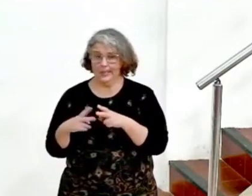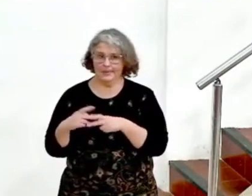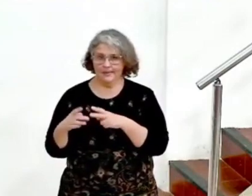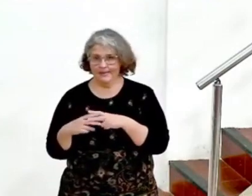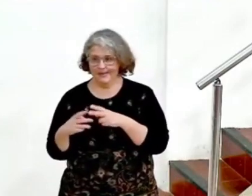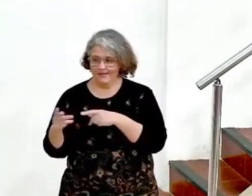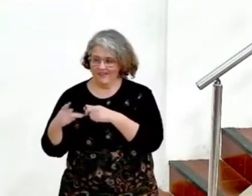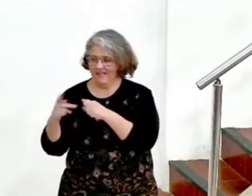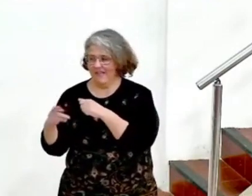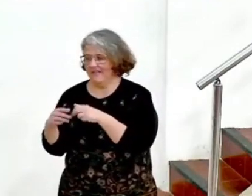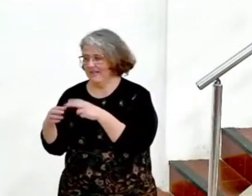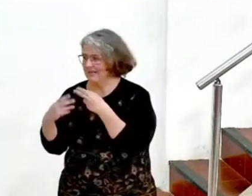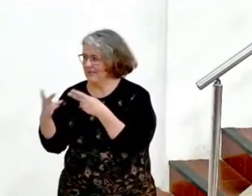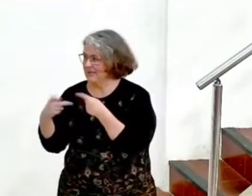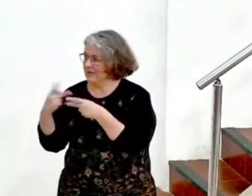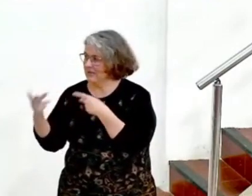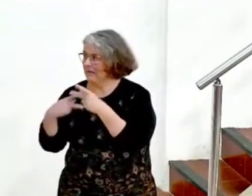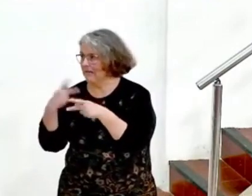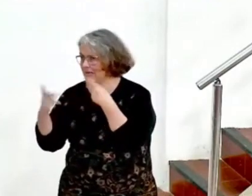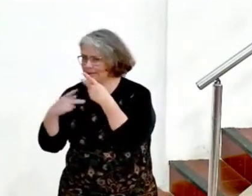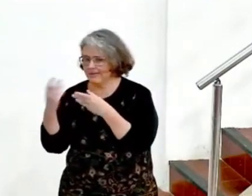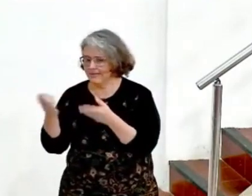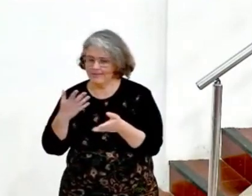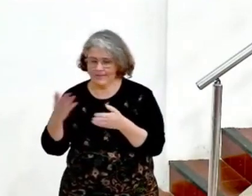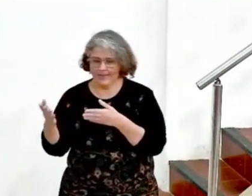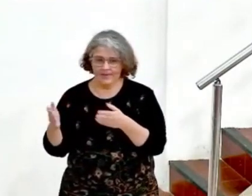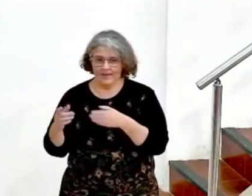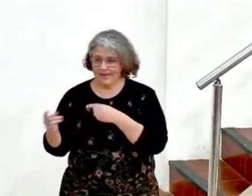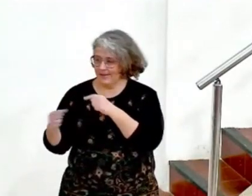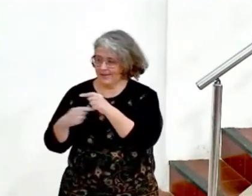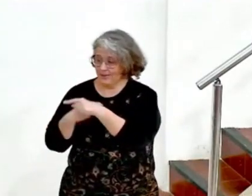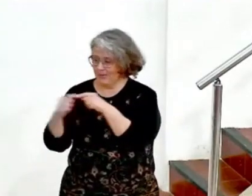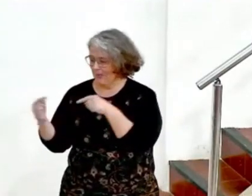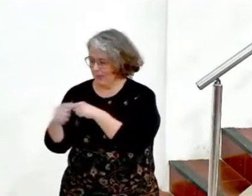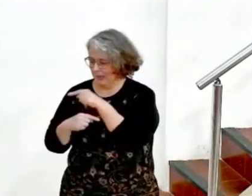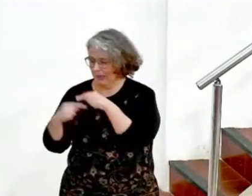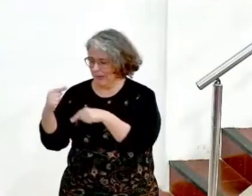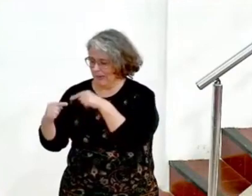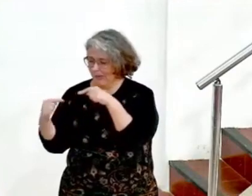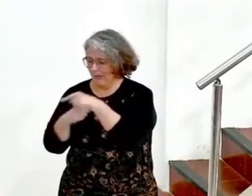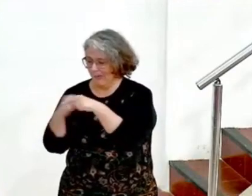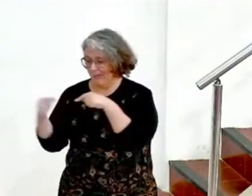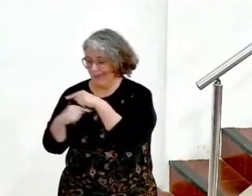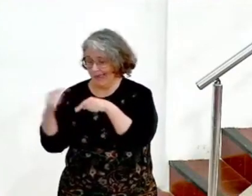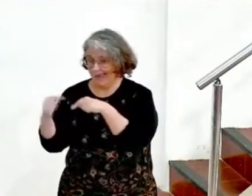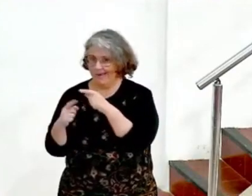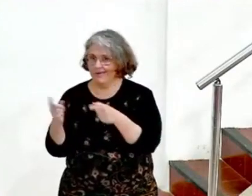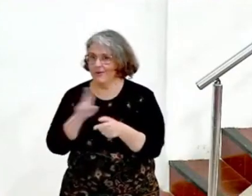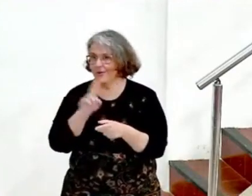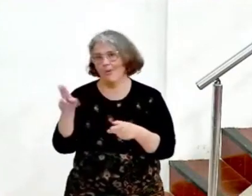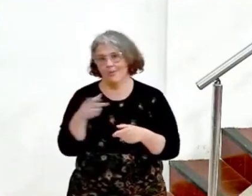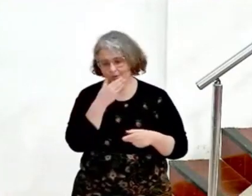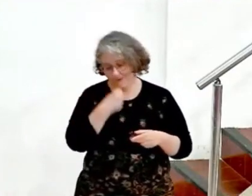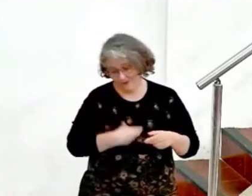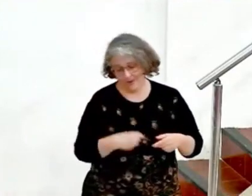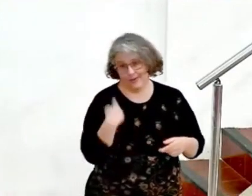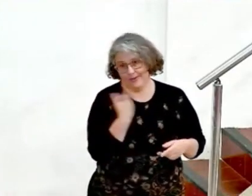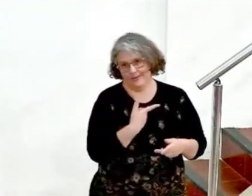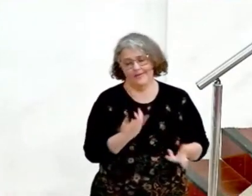né, a encontrar esse nome que agrada os dois. E damos o nome ao